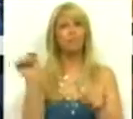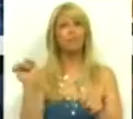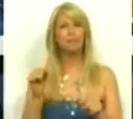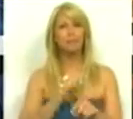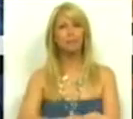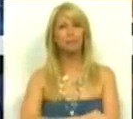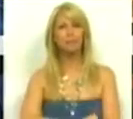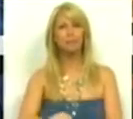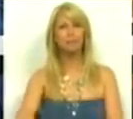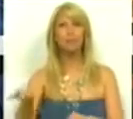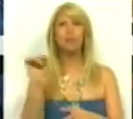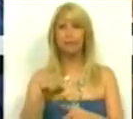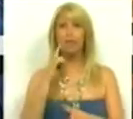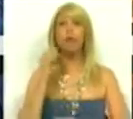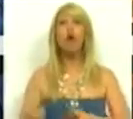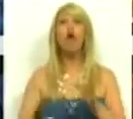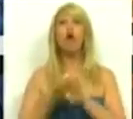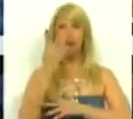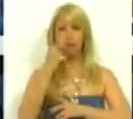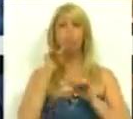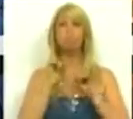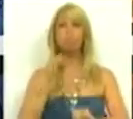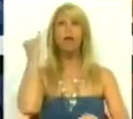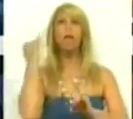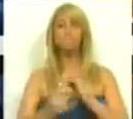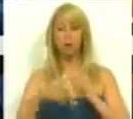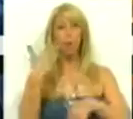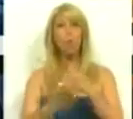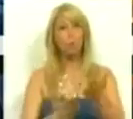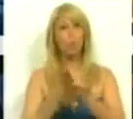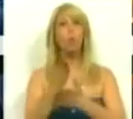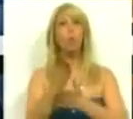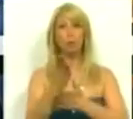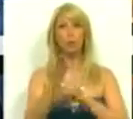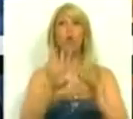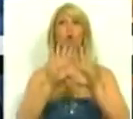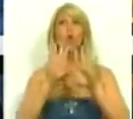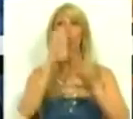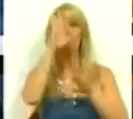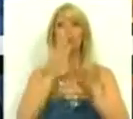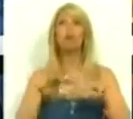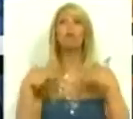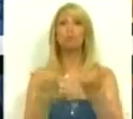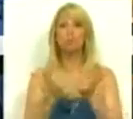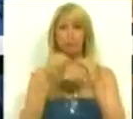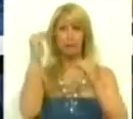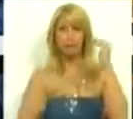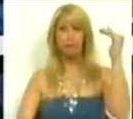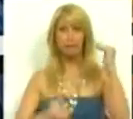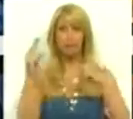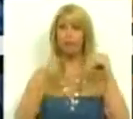sim, ele é a origem do perigo para a manutenção do Estado Social. O desequilíbrio financeiro do país é